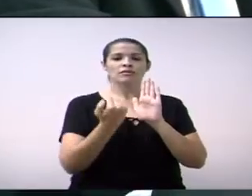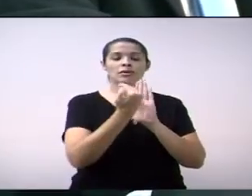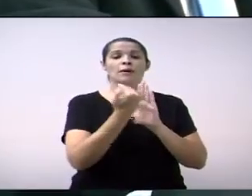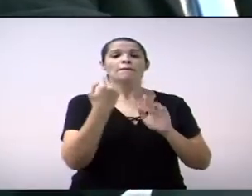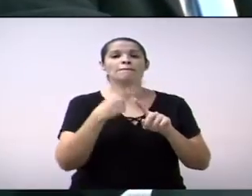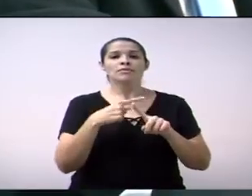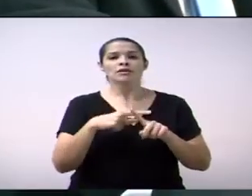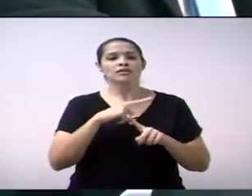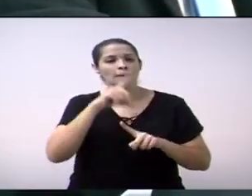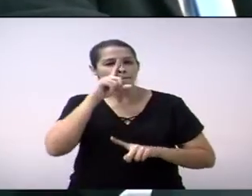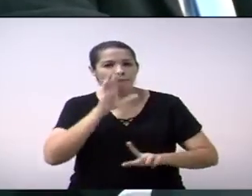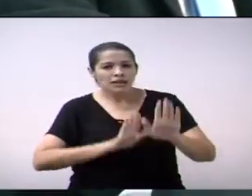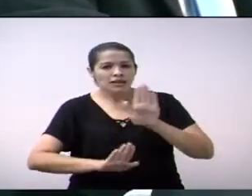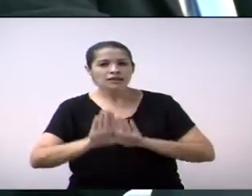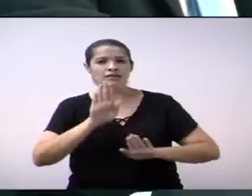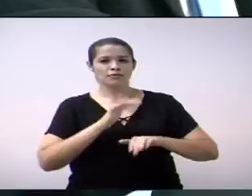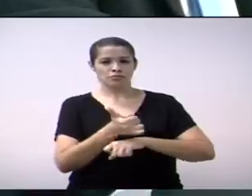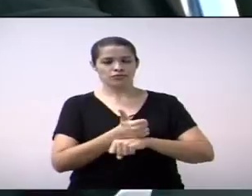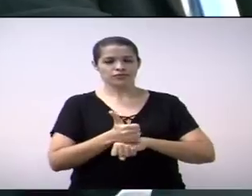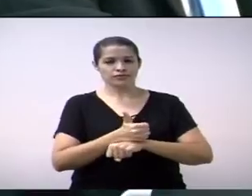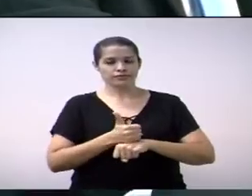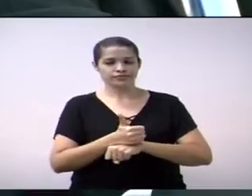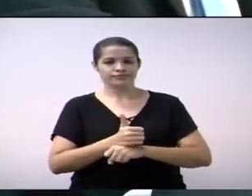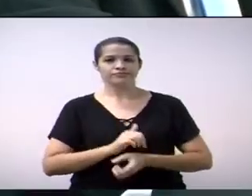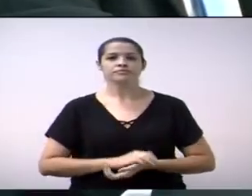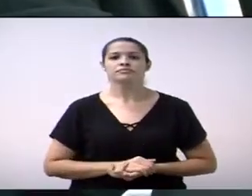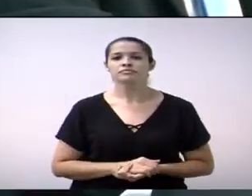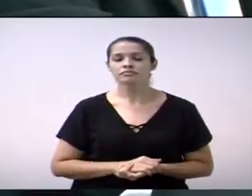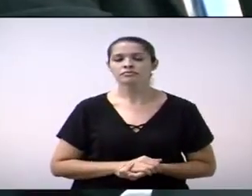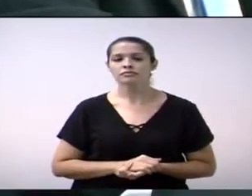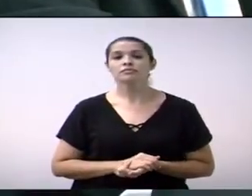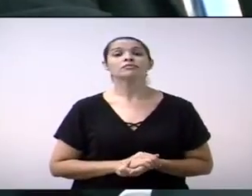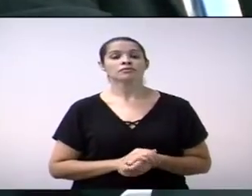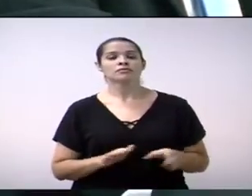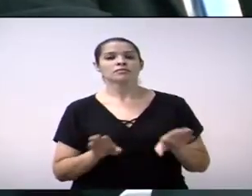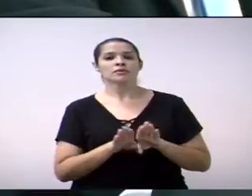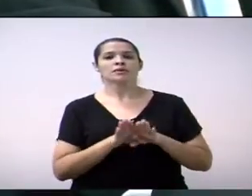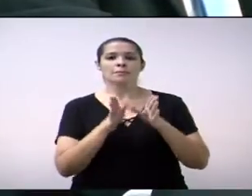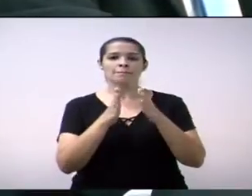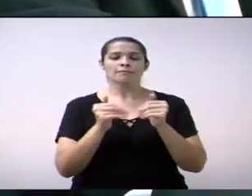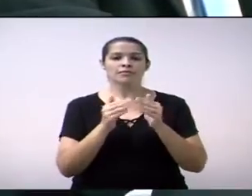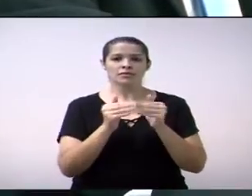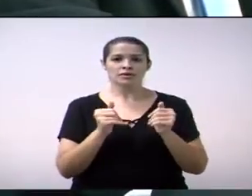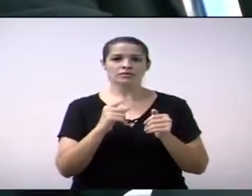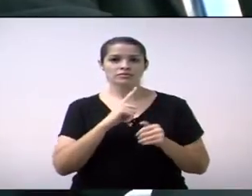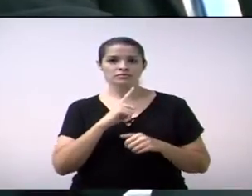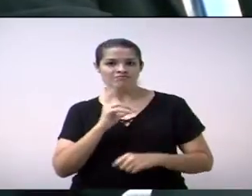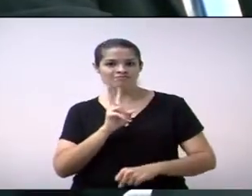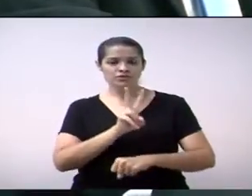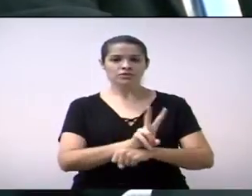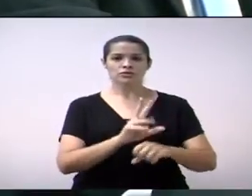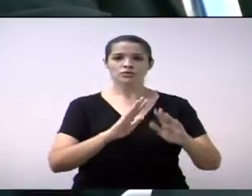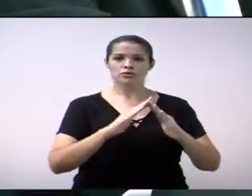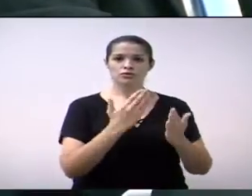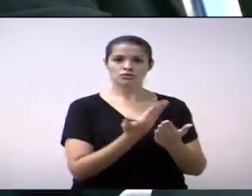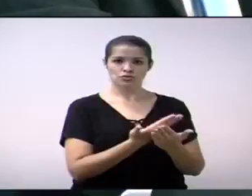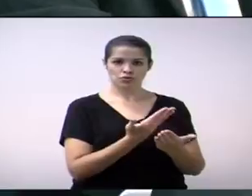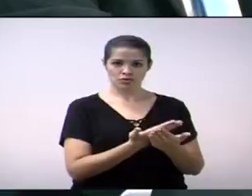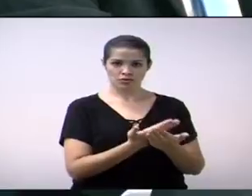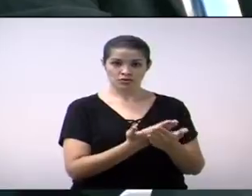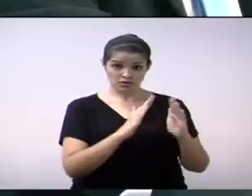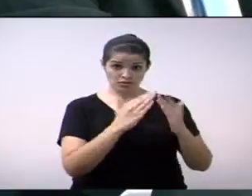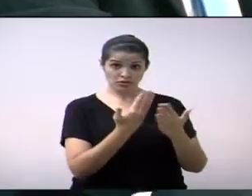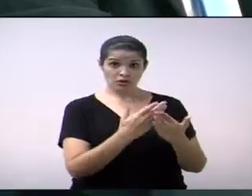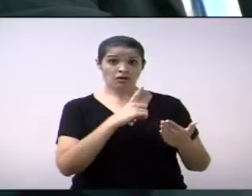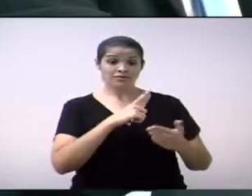Edilcinho Rodrigues, sugerindo ao Executivo a instituição da Defesa Civil nas escolas municipais como matéria